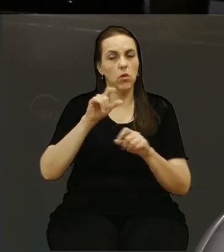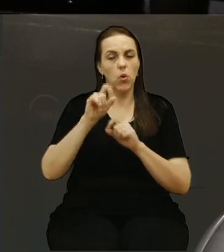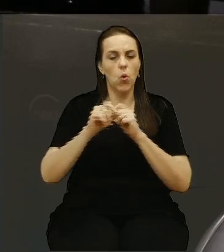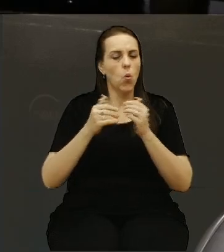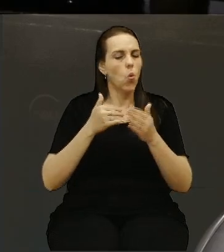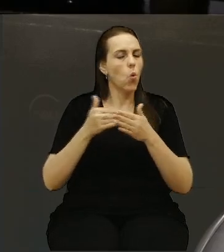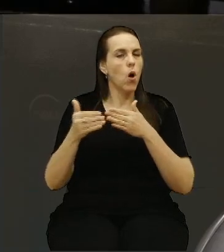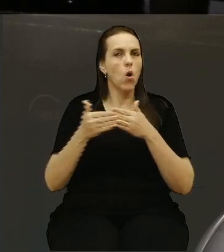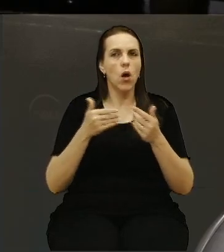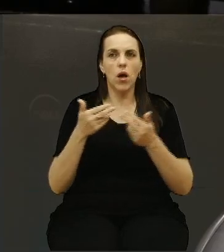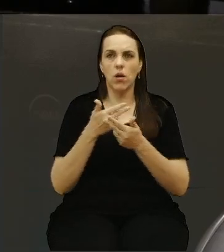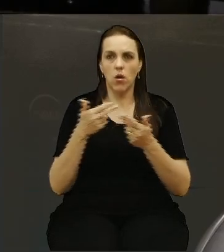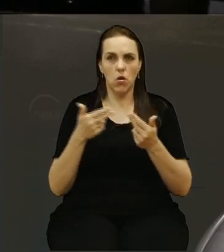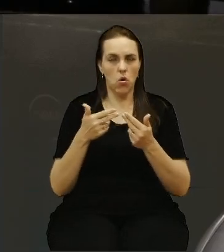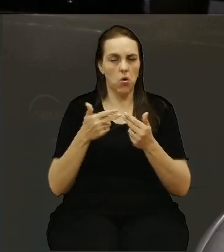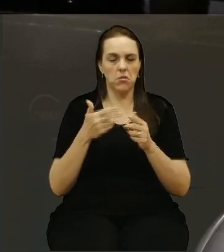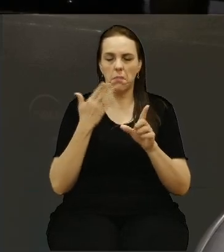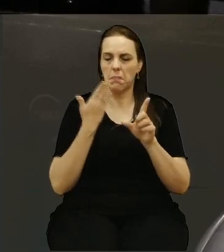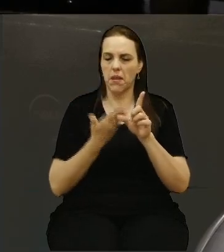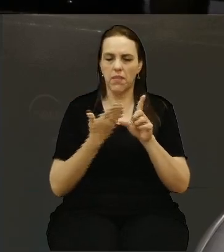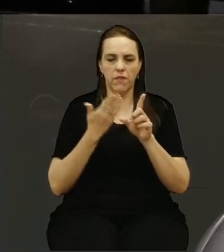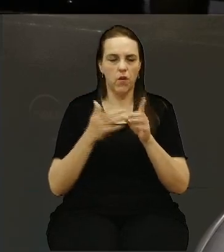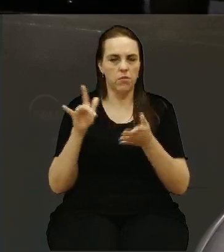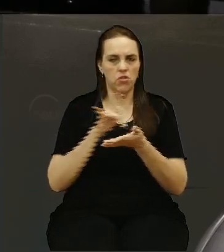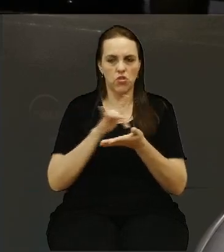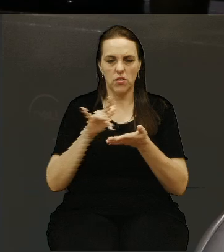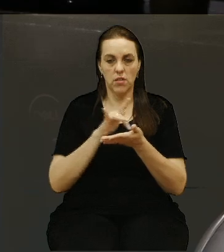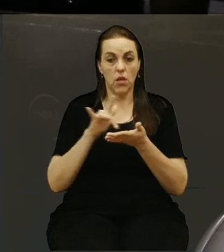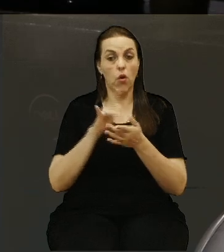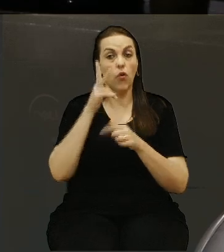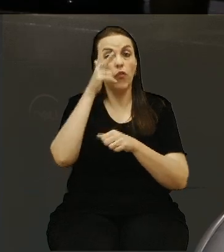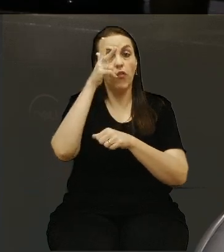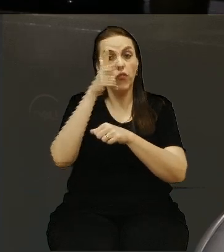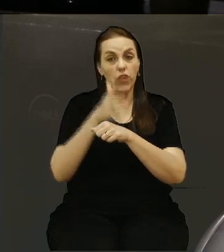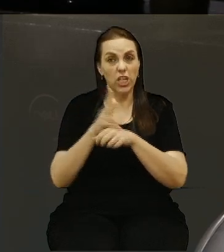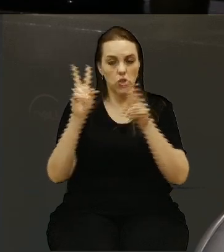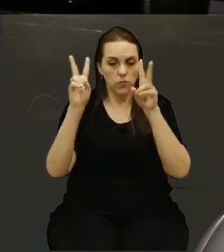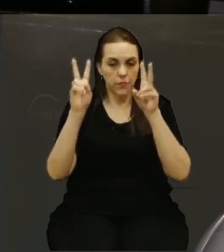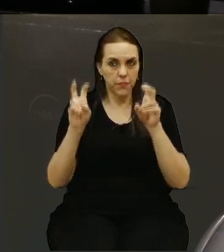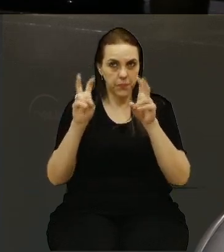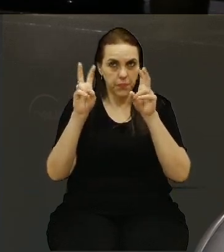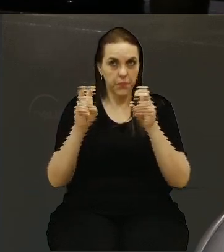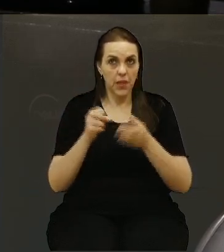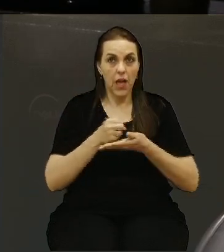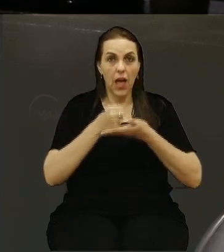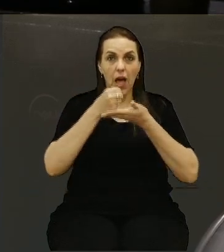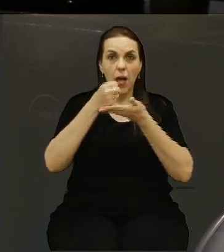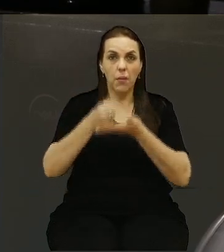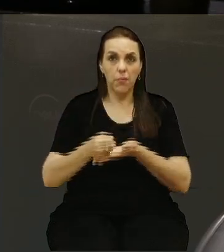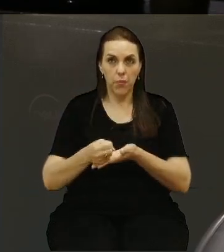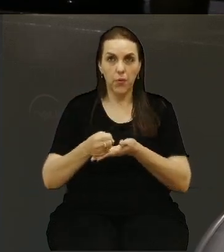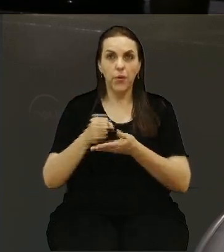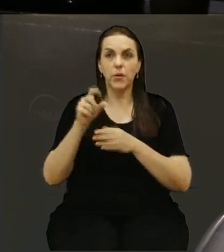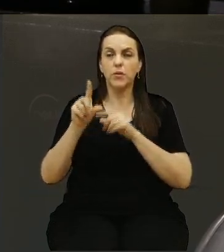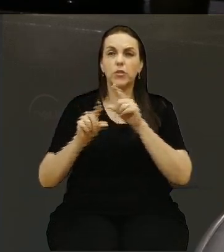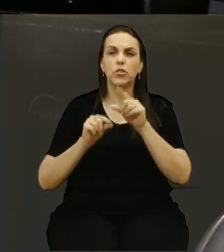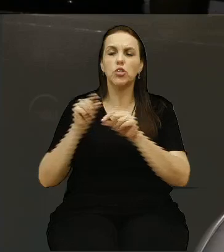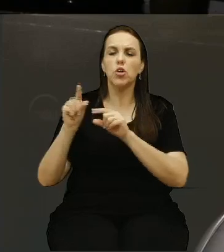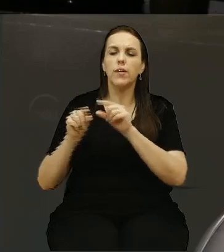quaisquer meios ou plataformas digitais o vídeo intitulado Apoios sendo definidos em Caxias do